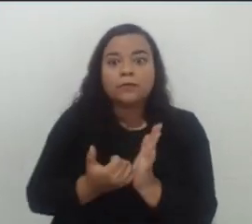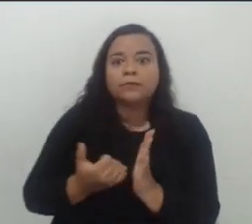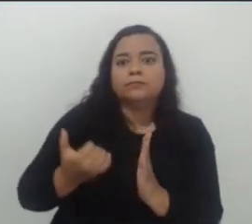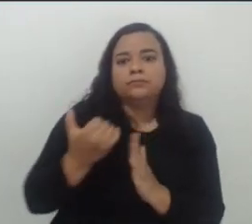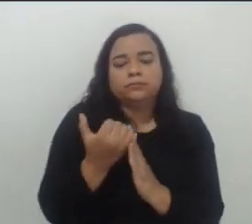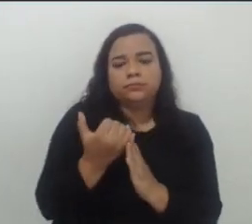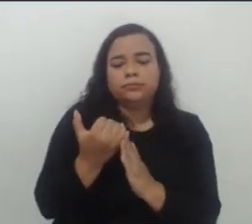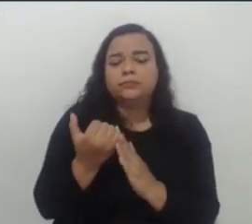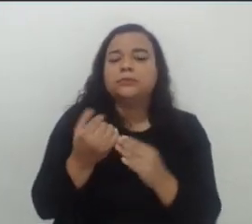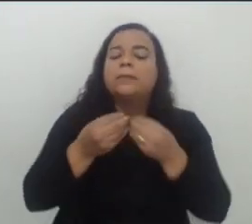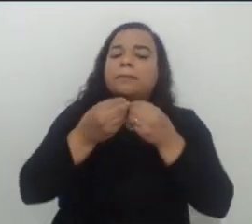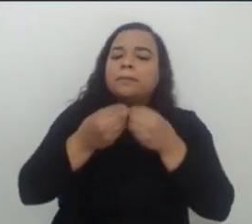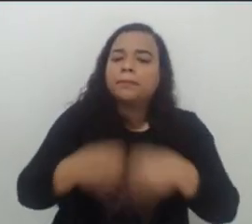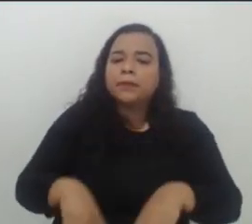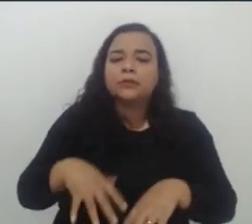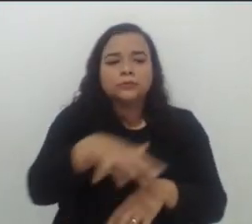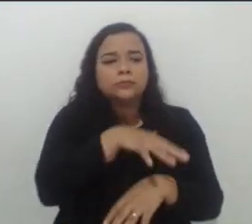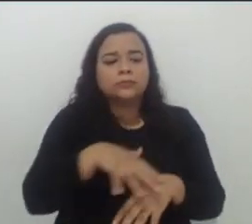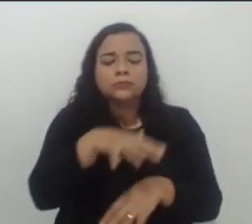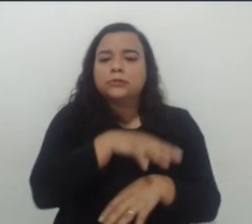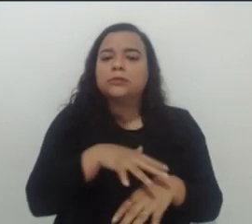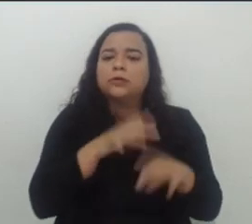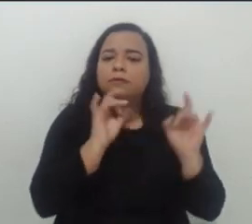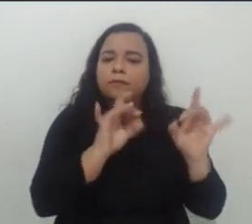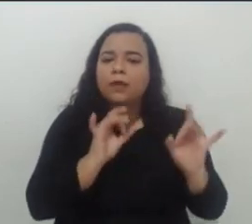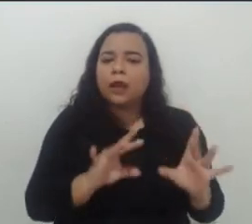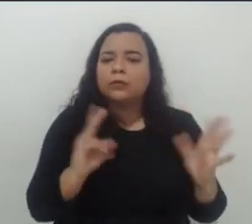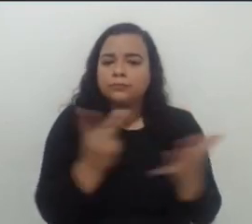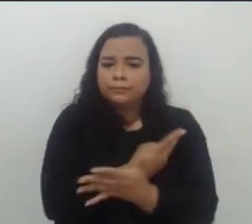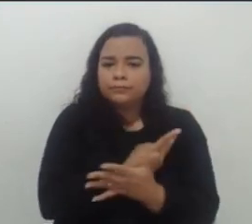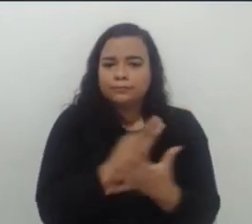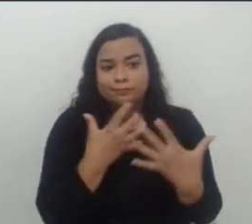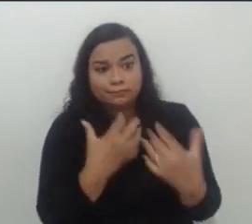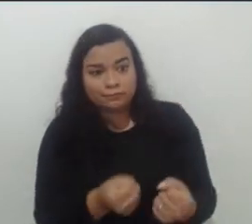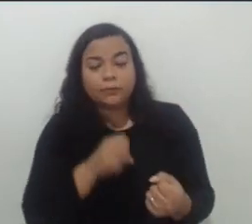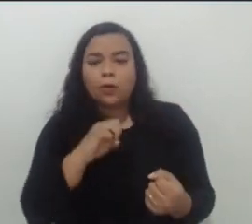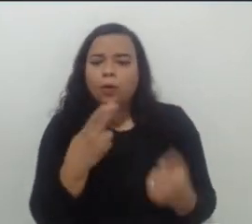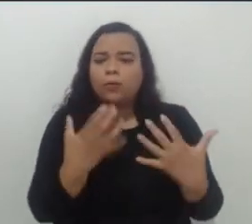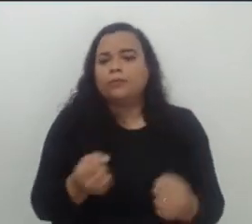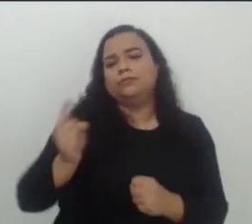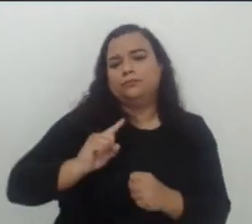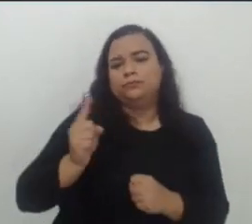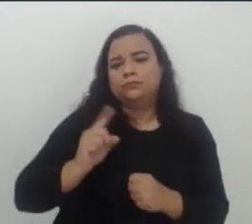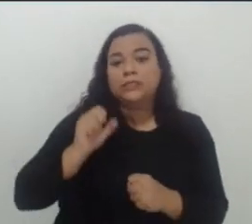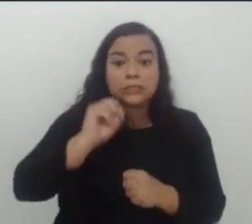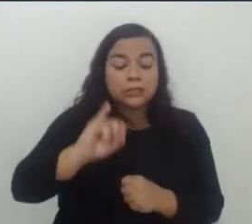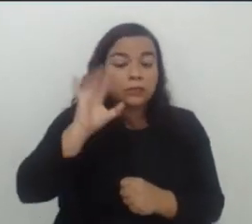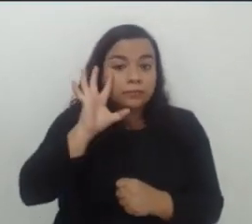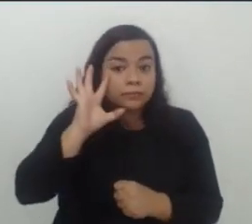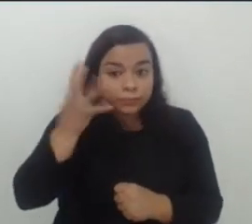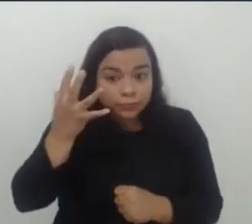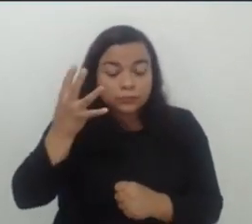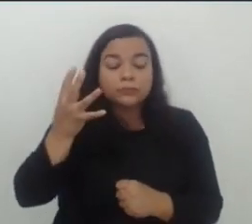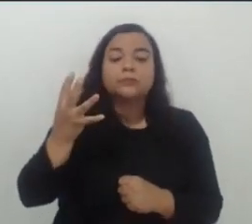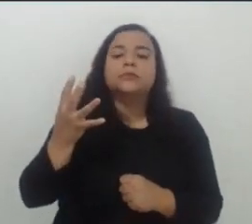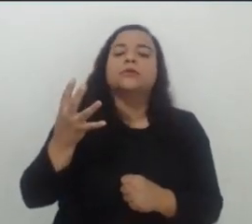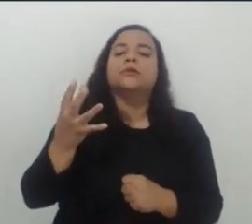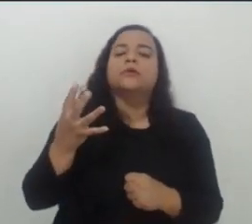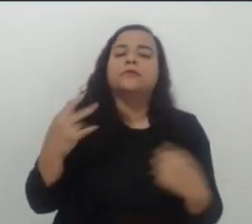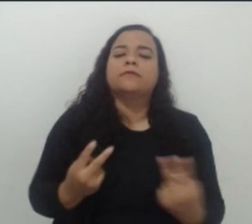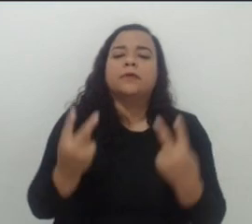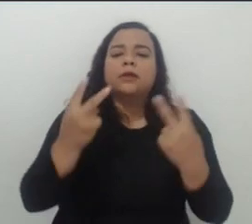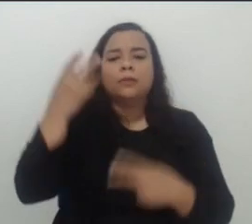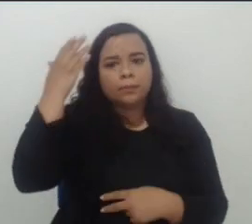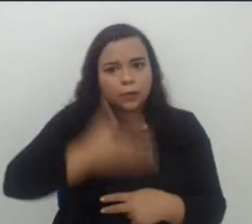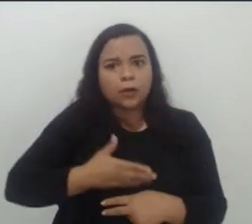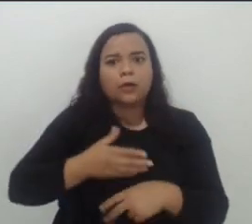incidiu diretamente sobre o fato admitido ou não admitido. Se a equivocada valoração da prova